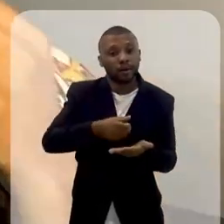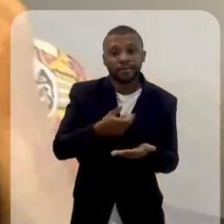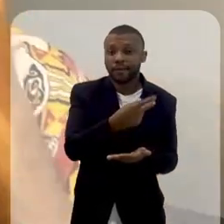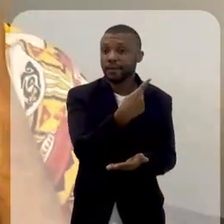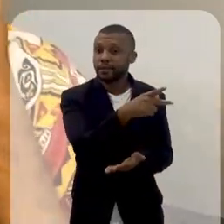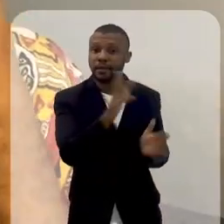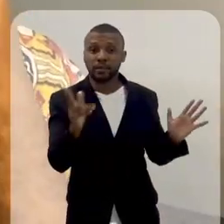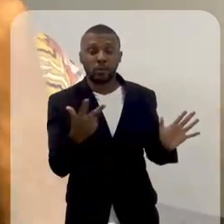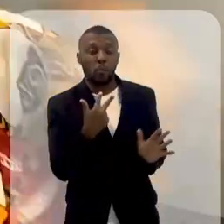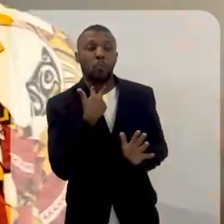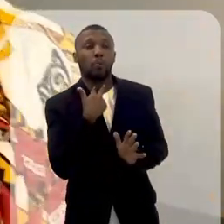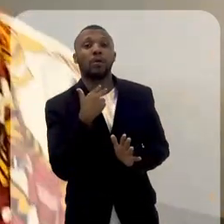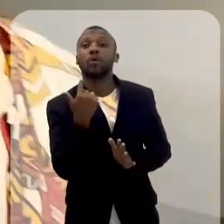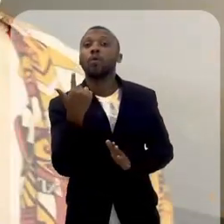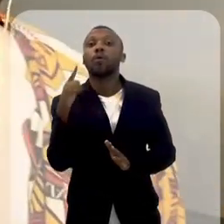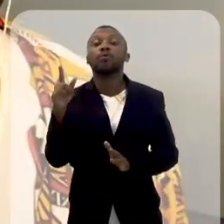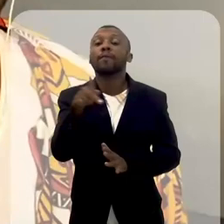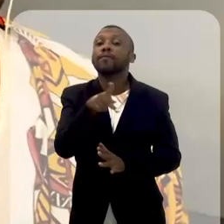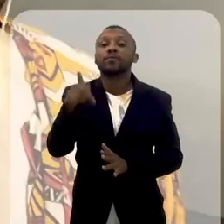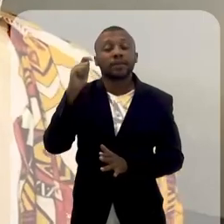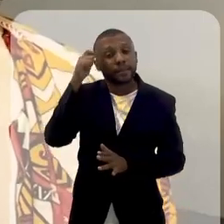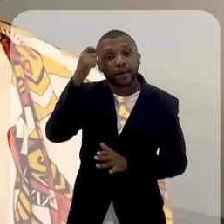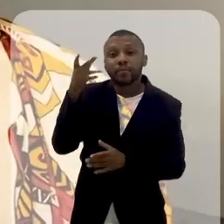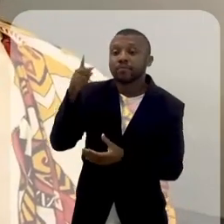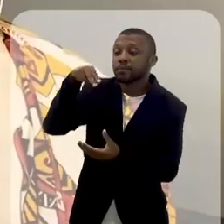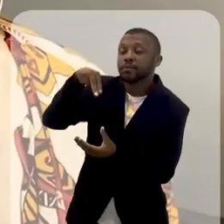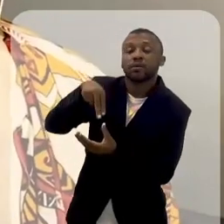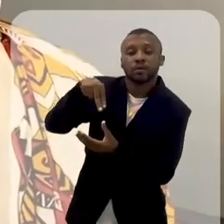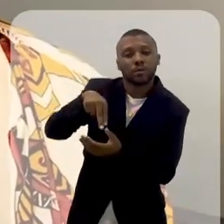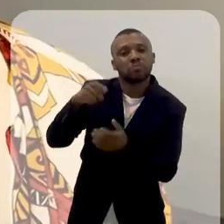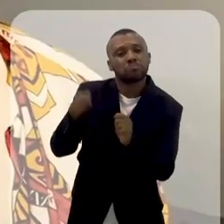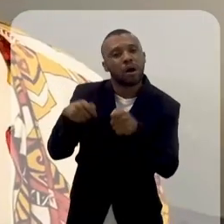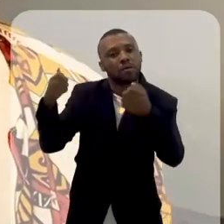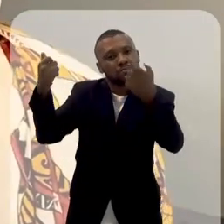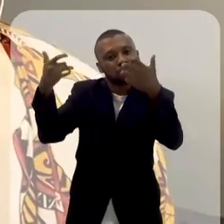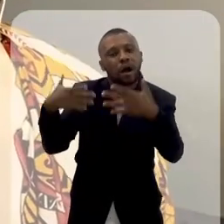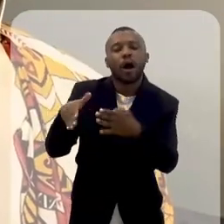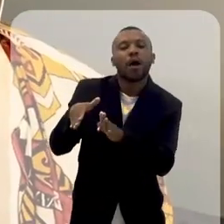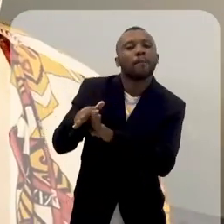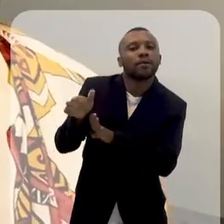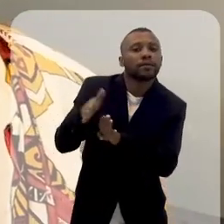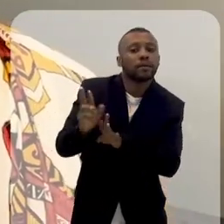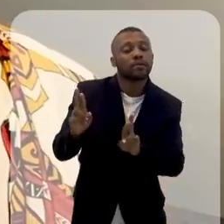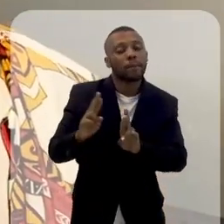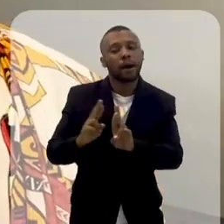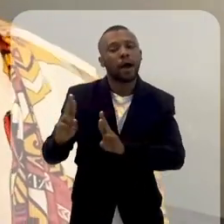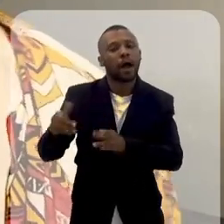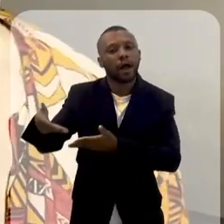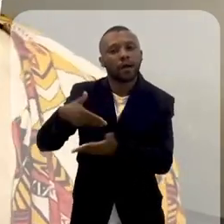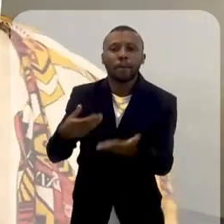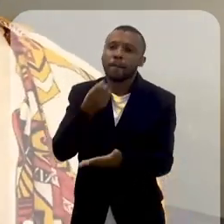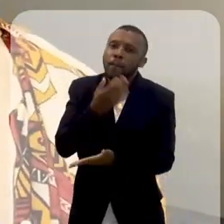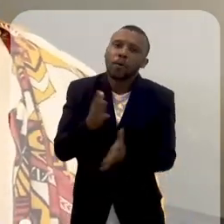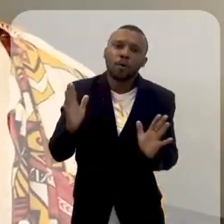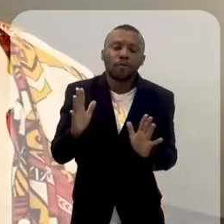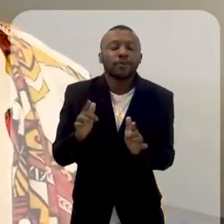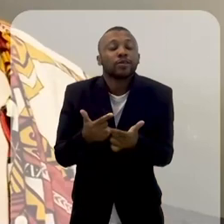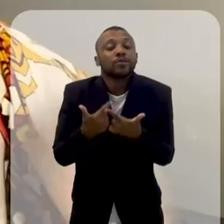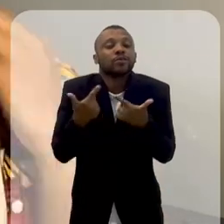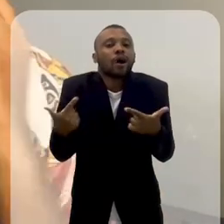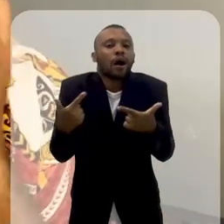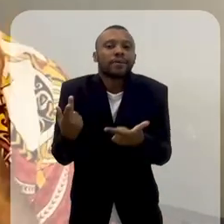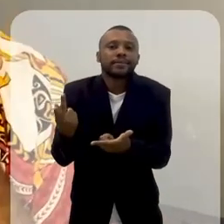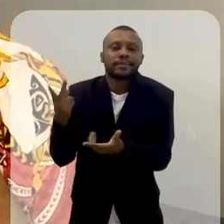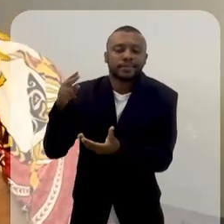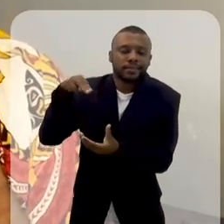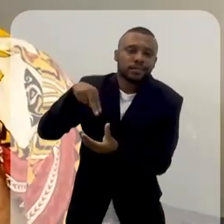homem branco. E porque eu não tinha como colocar, não tem outro professor negro dentro da Unirio para poder estar tá me orientando. Então foi uma relação boa,